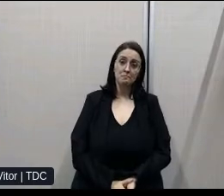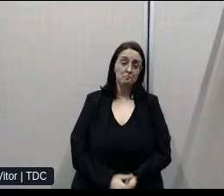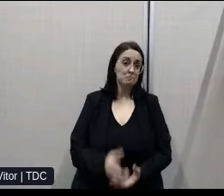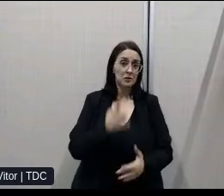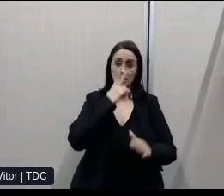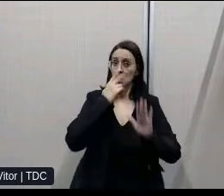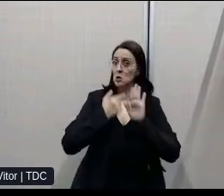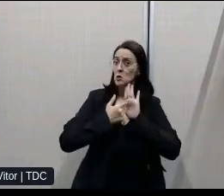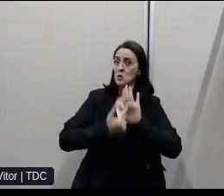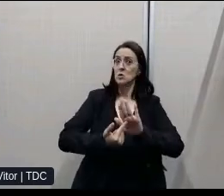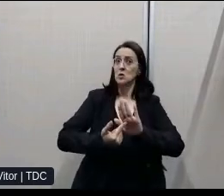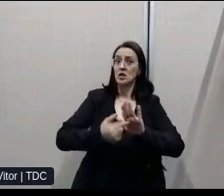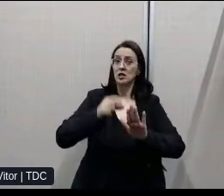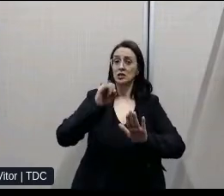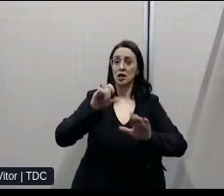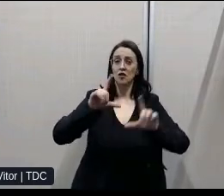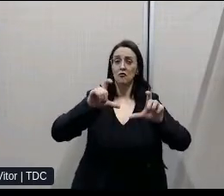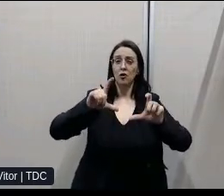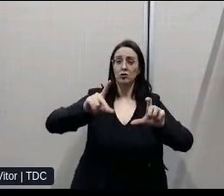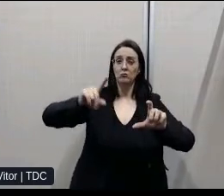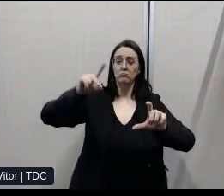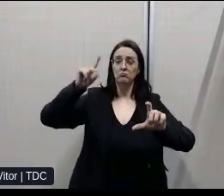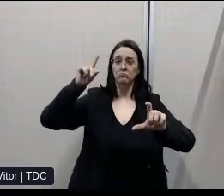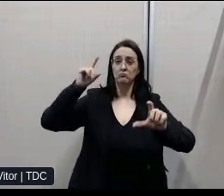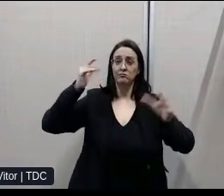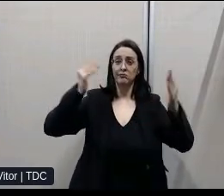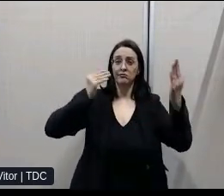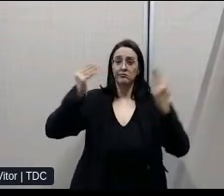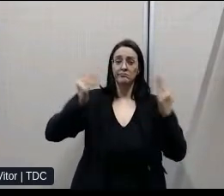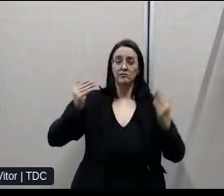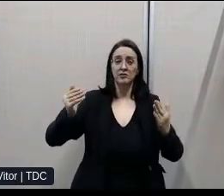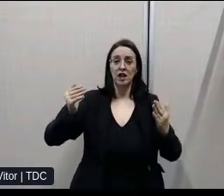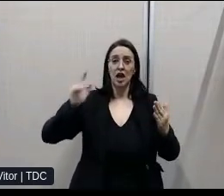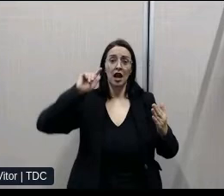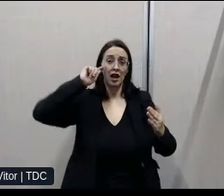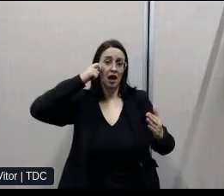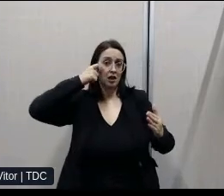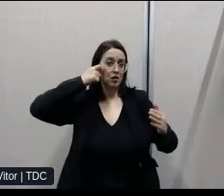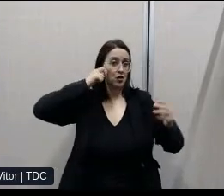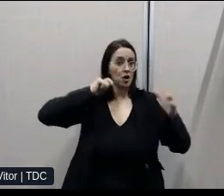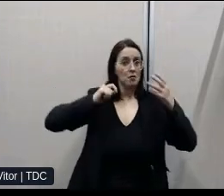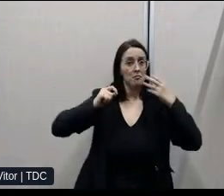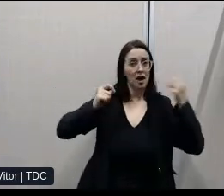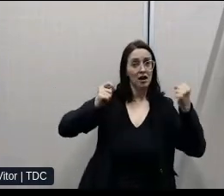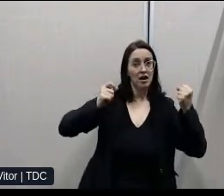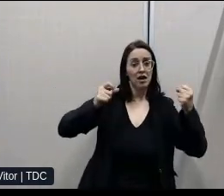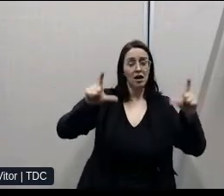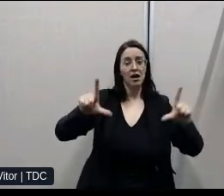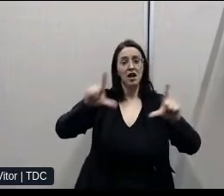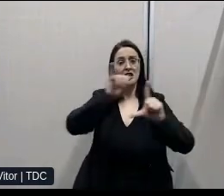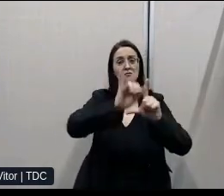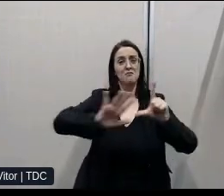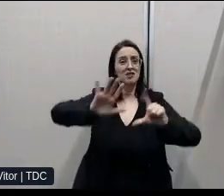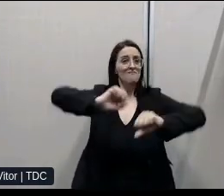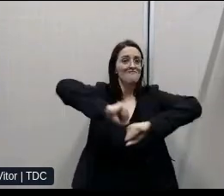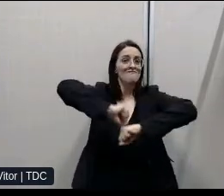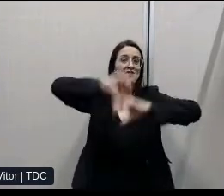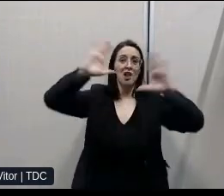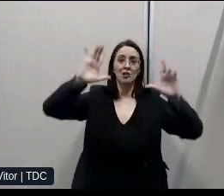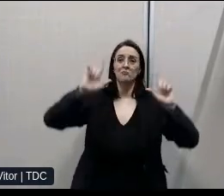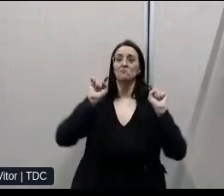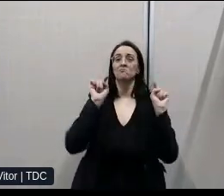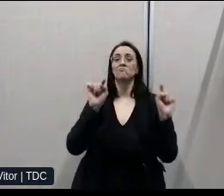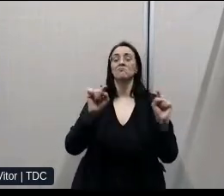Isso fica muito visível quando a gente pega uma foto que tem pessoas negras e pessoas brancas na mesma imagem. Fica muito claro